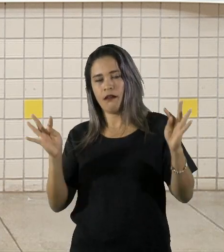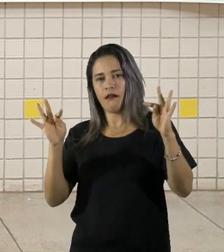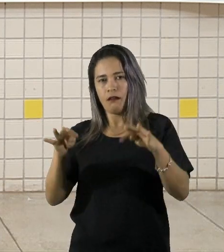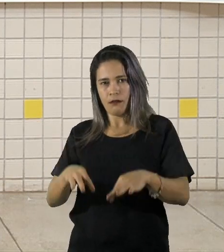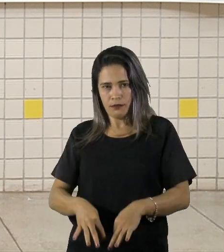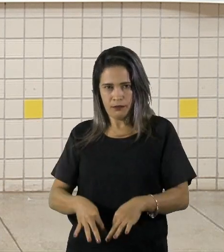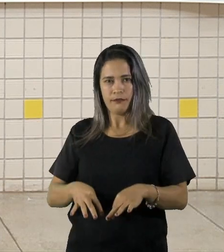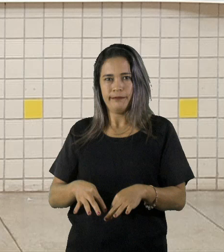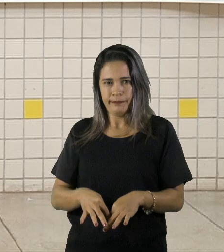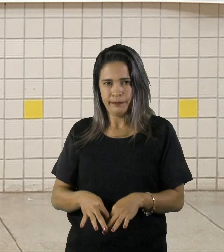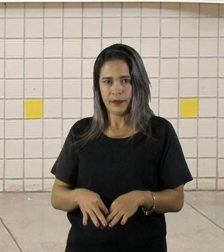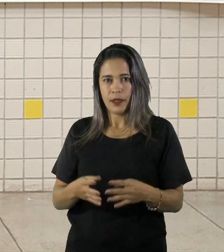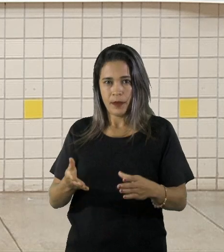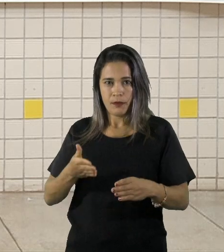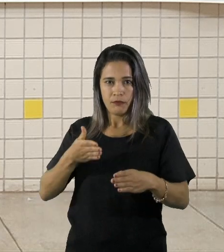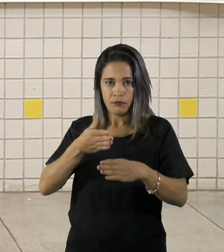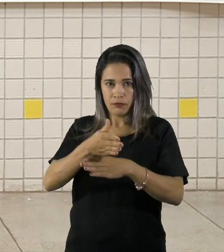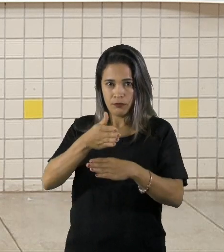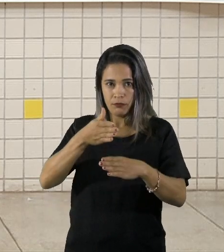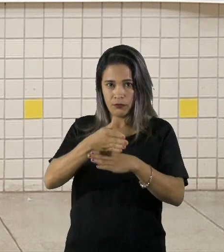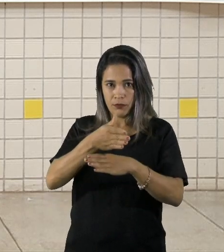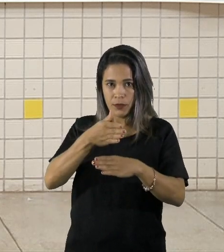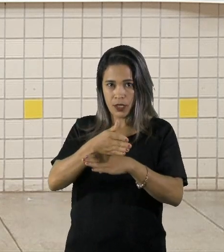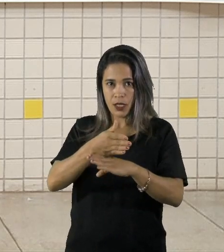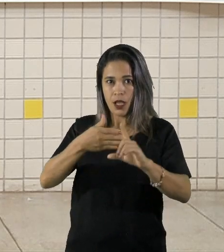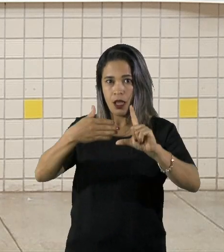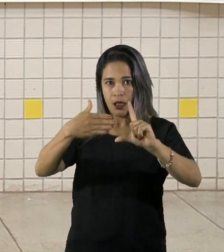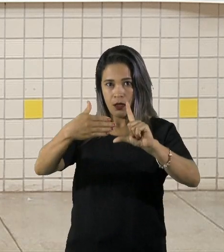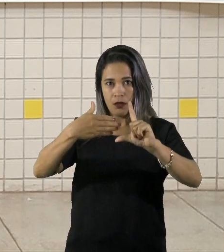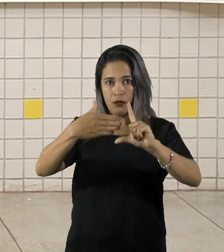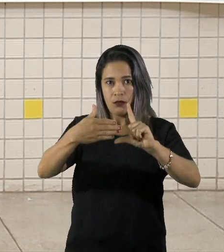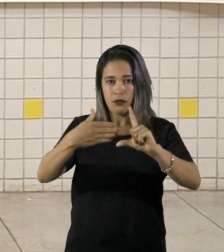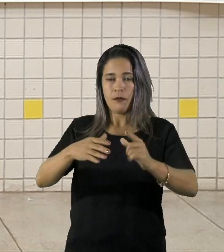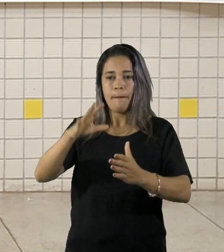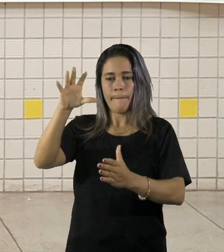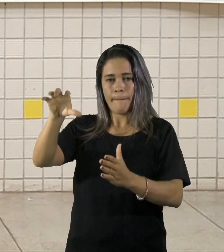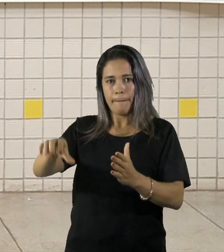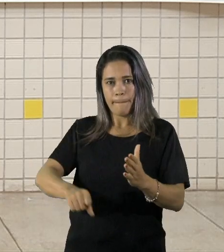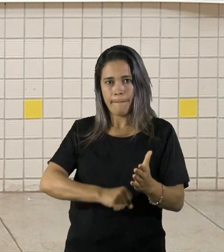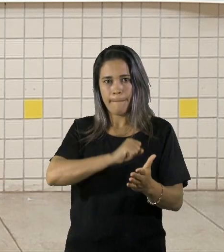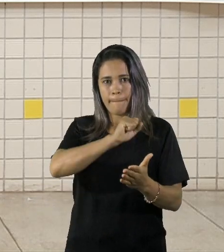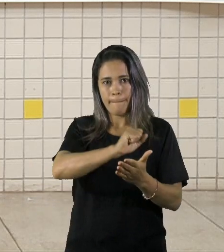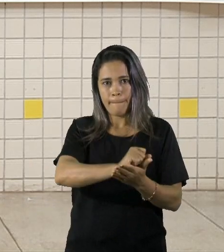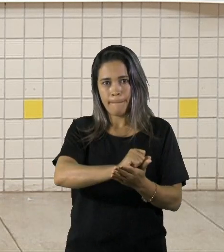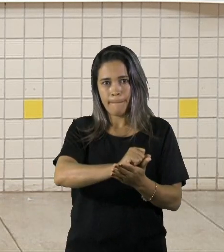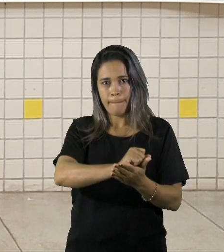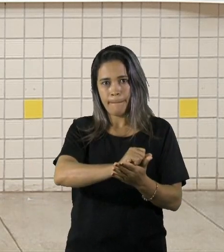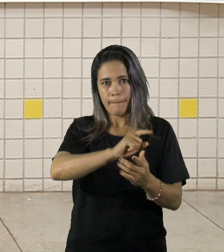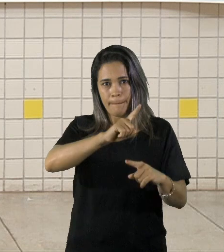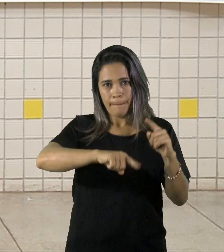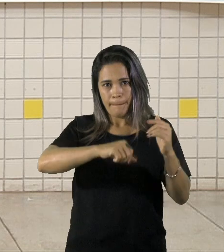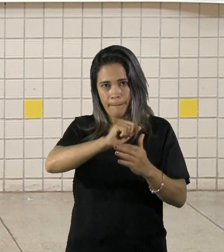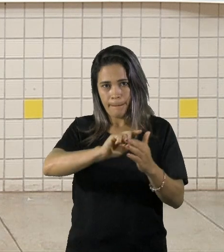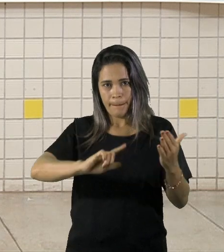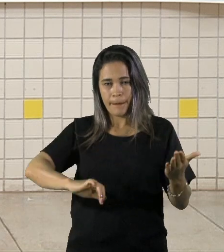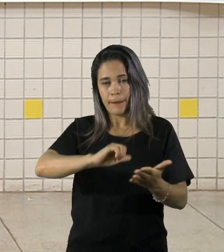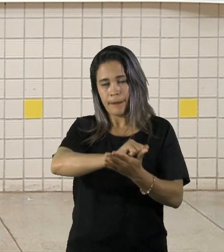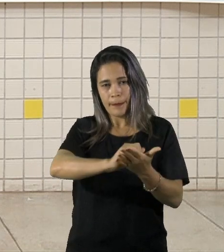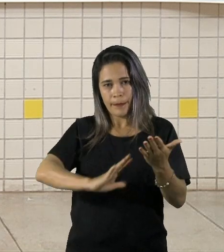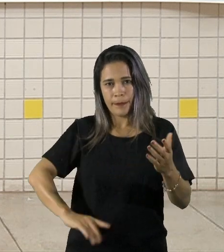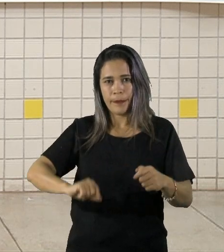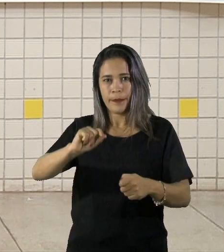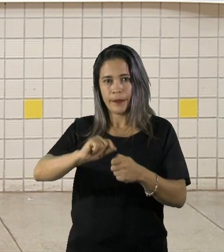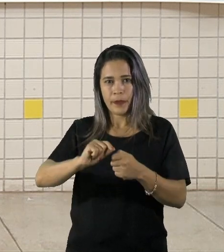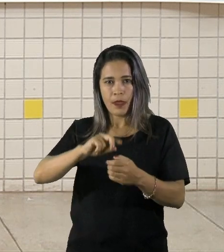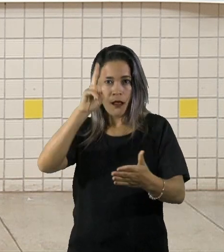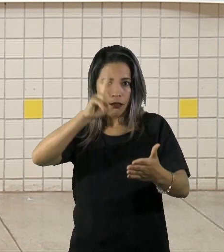pedimos que vocês entrem no portal ou peguem o material na escola para fazer as atividades, leiam o